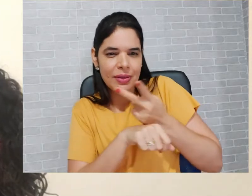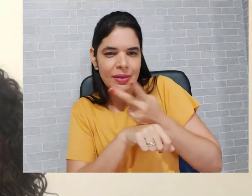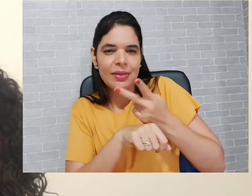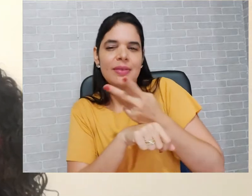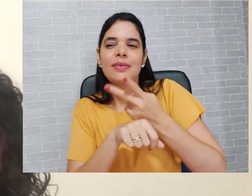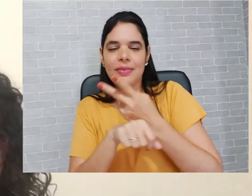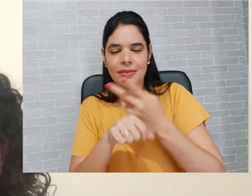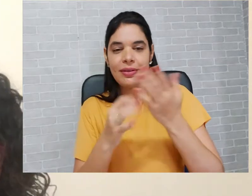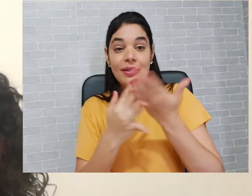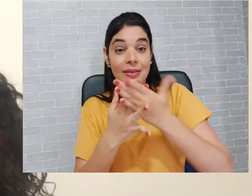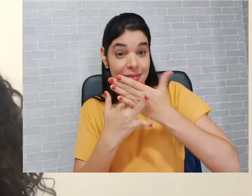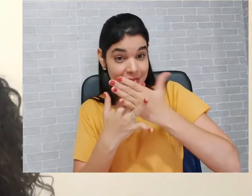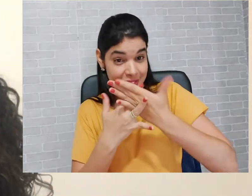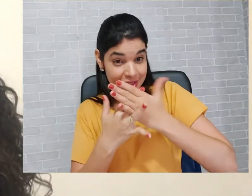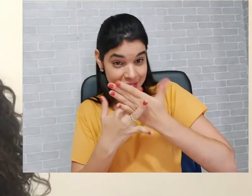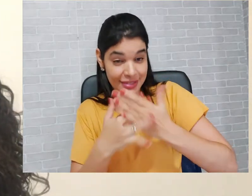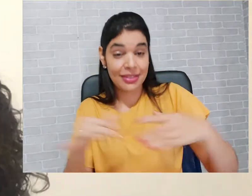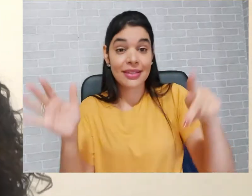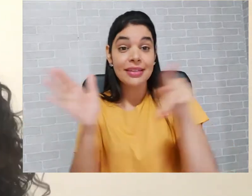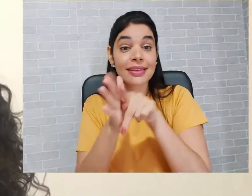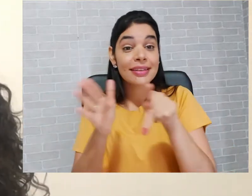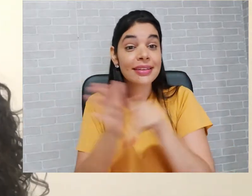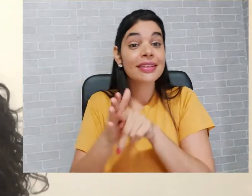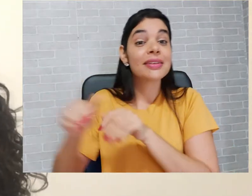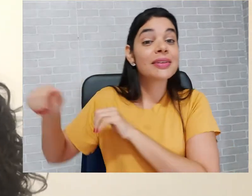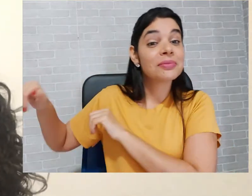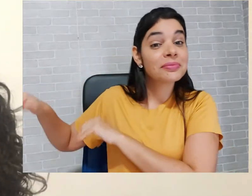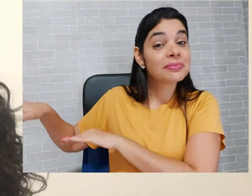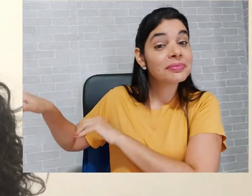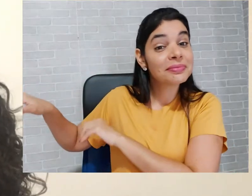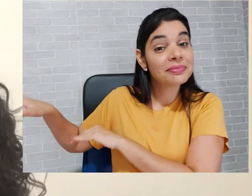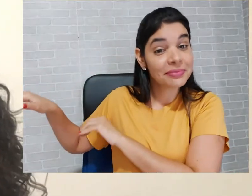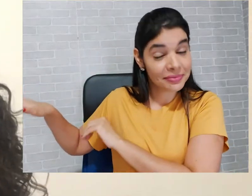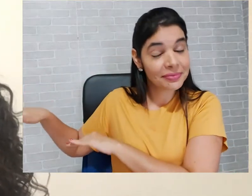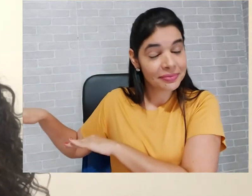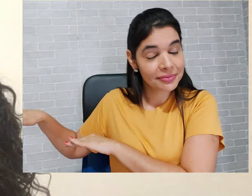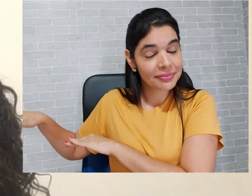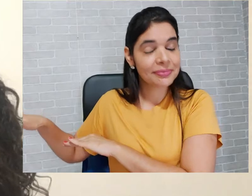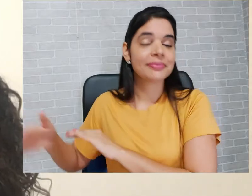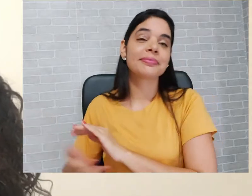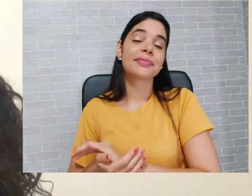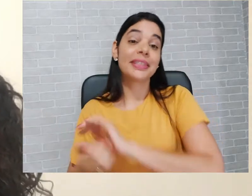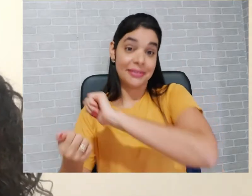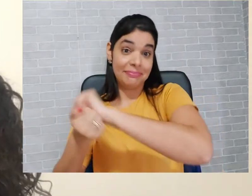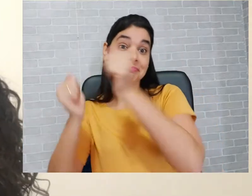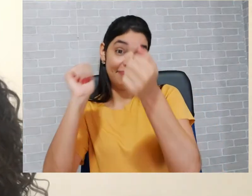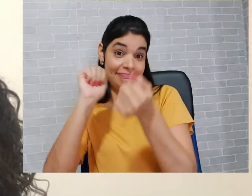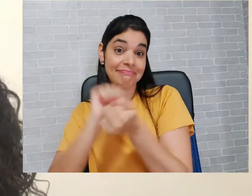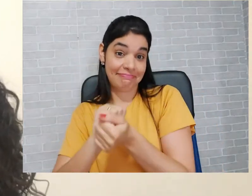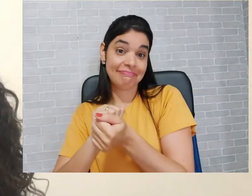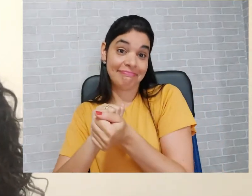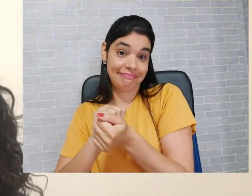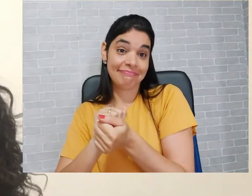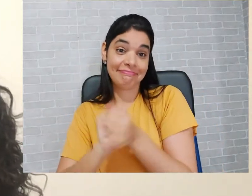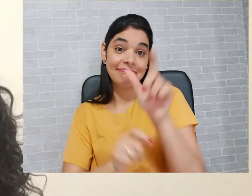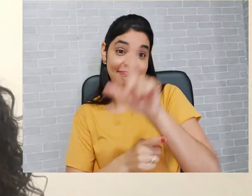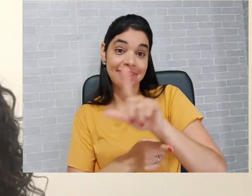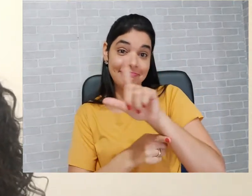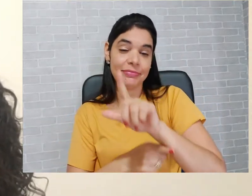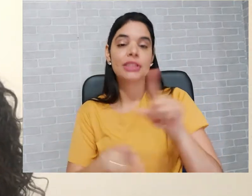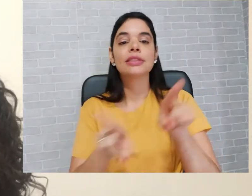de mandioca muito comum na culinária da Guiana Francesa. Também temos